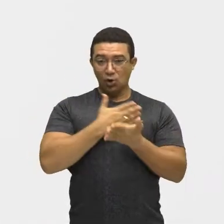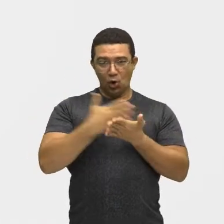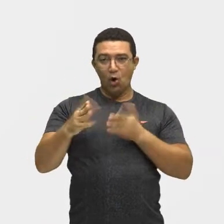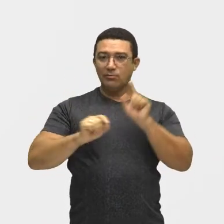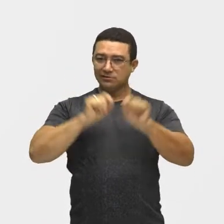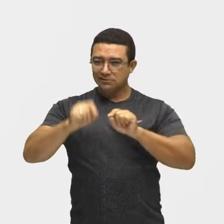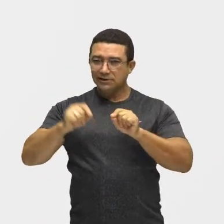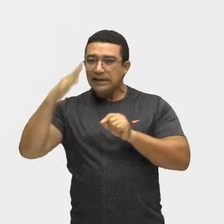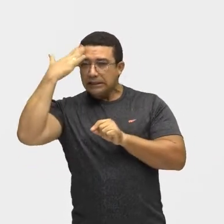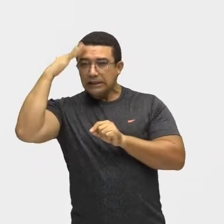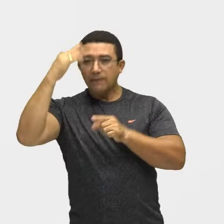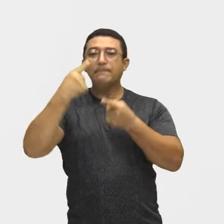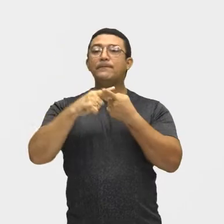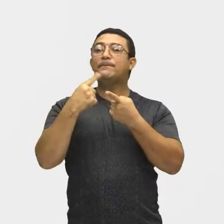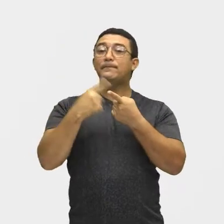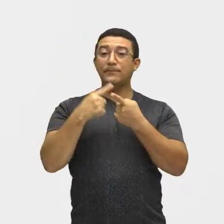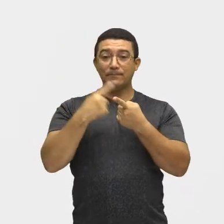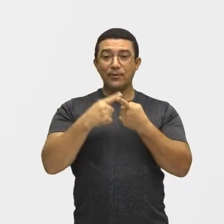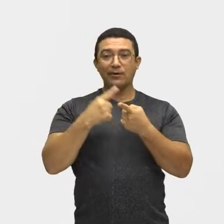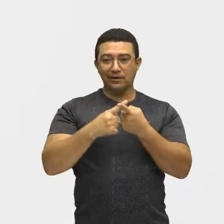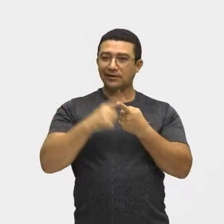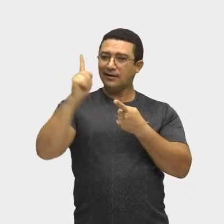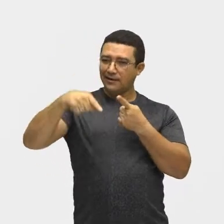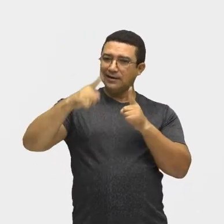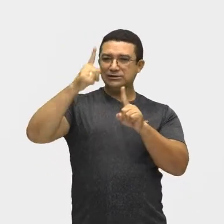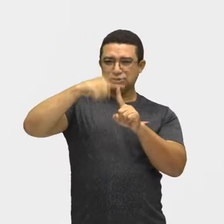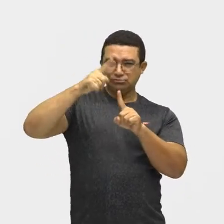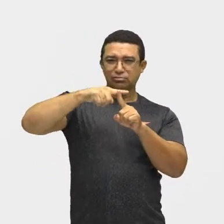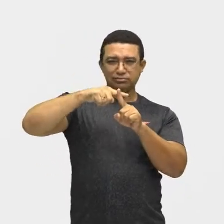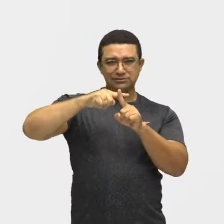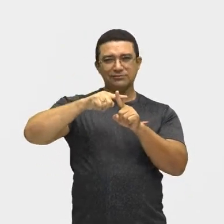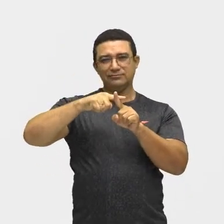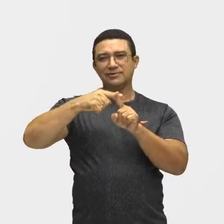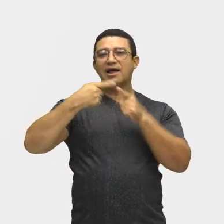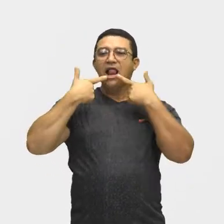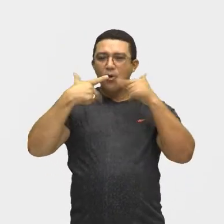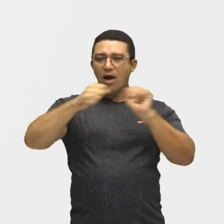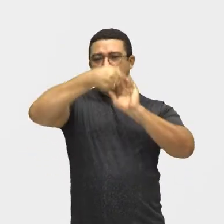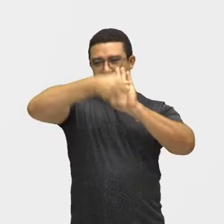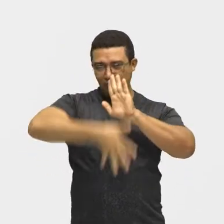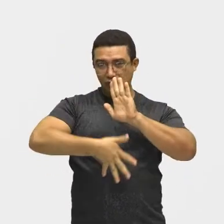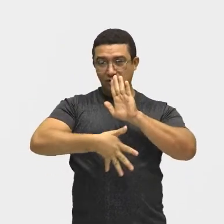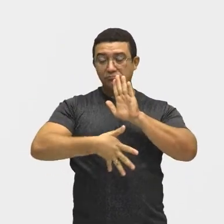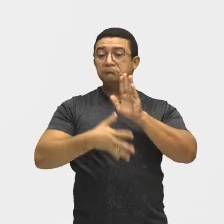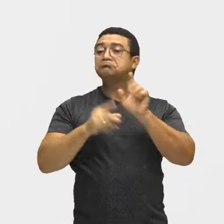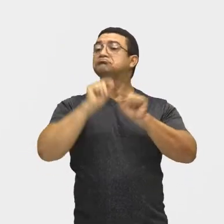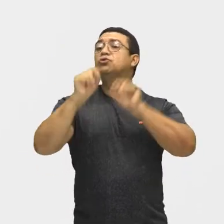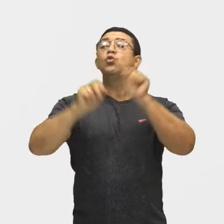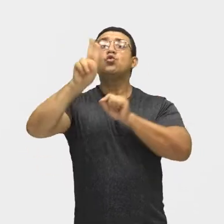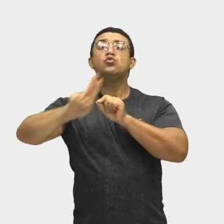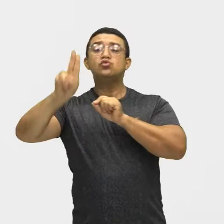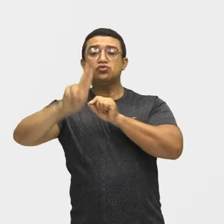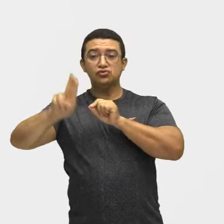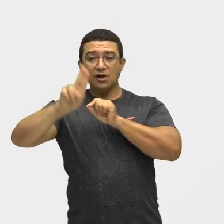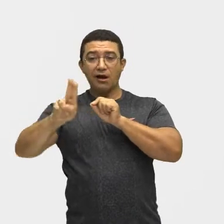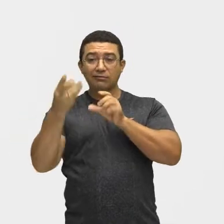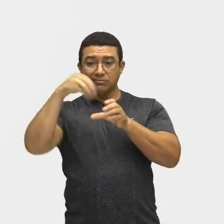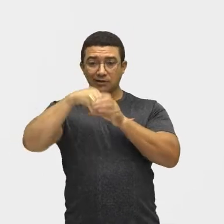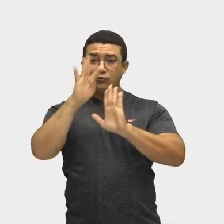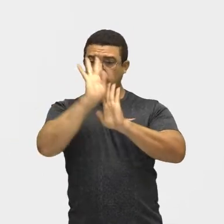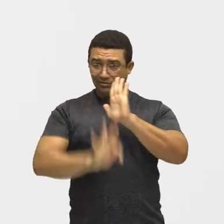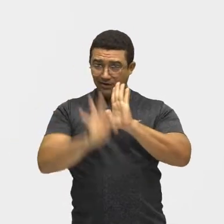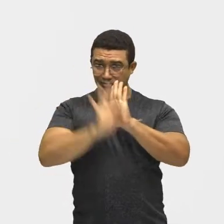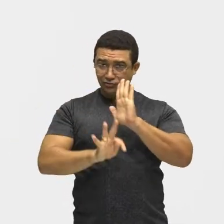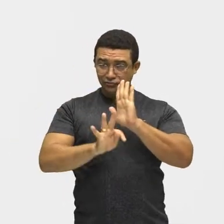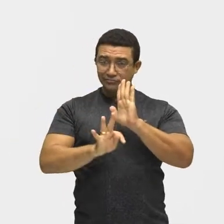vai entender por que essas são figuras de linguagem, para que servem, né, nos nossos textos. Então,